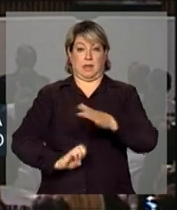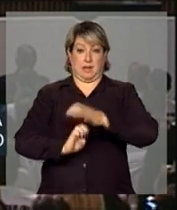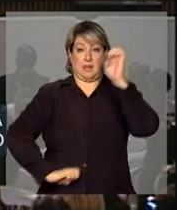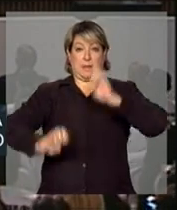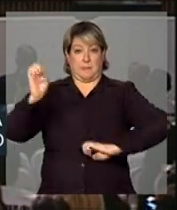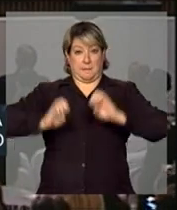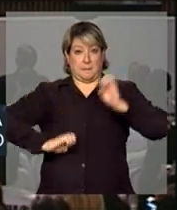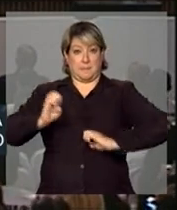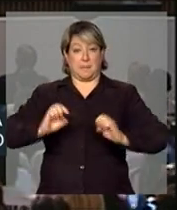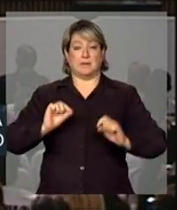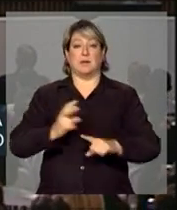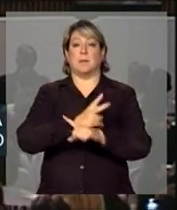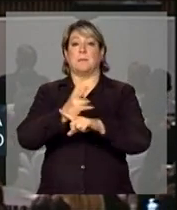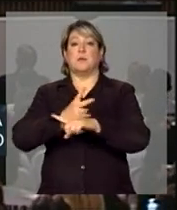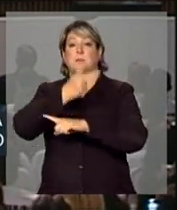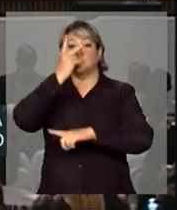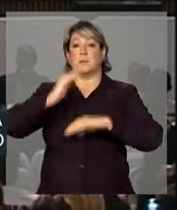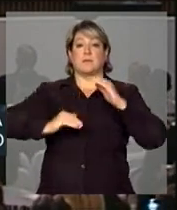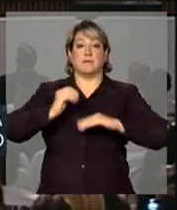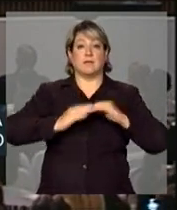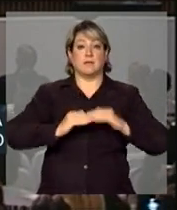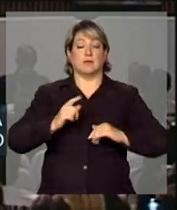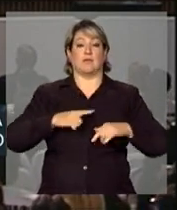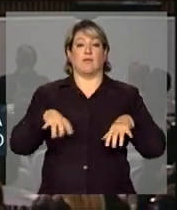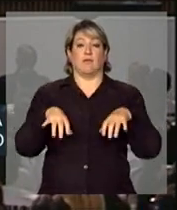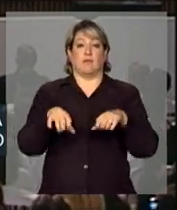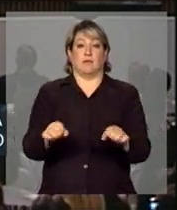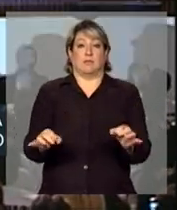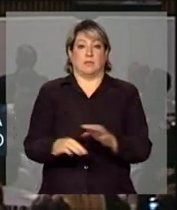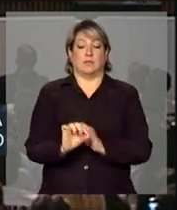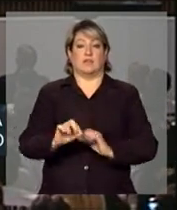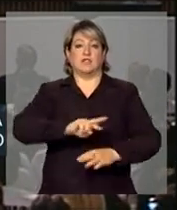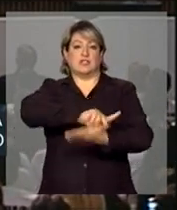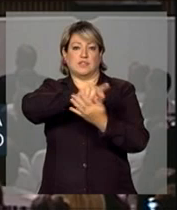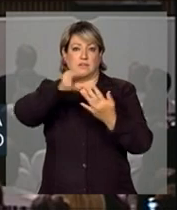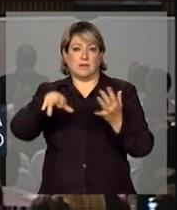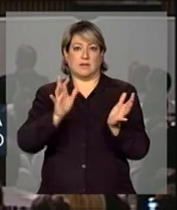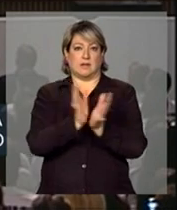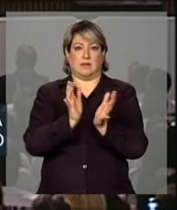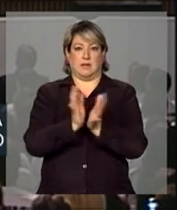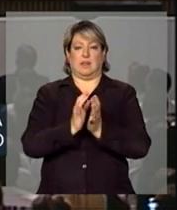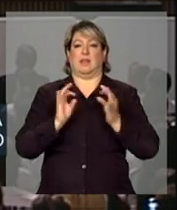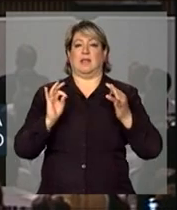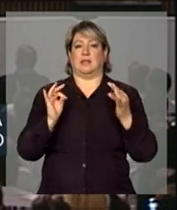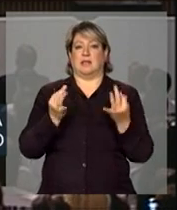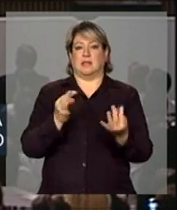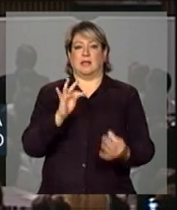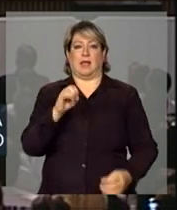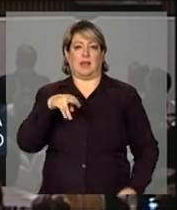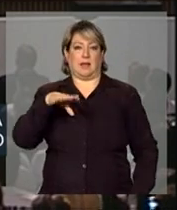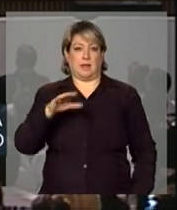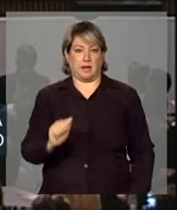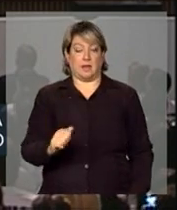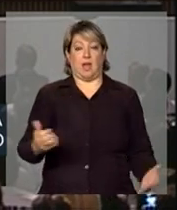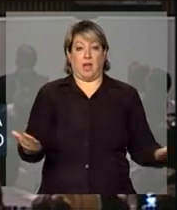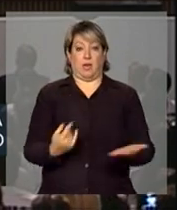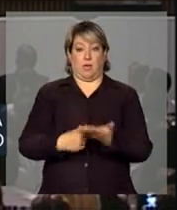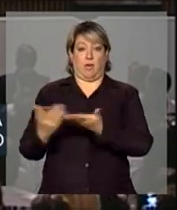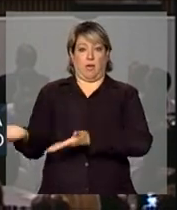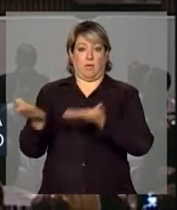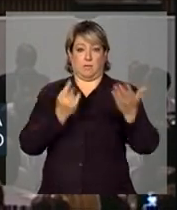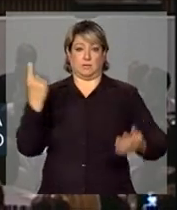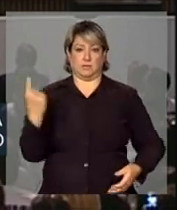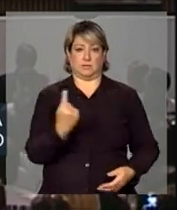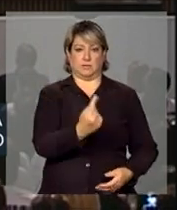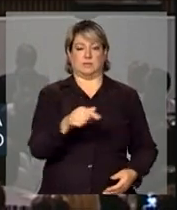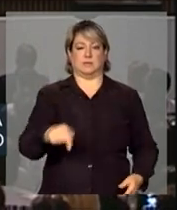profissionais qualificados em diferentes áreas técnicas. Neste instante, convidamos para subir ao palco o senhor Jorge Henrique